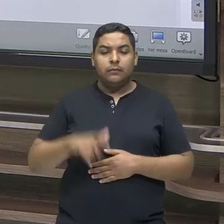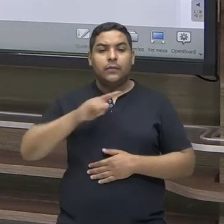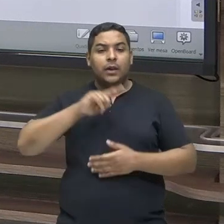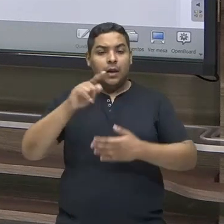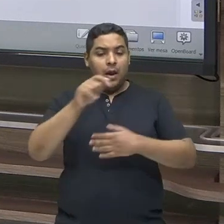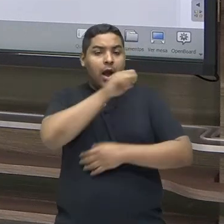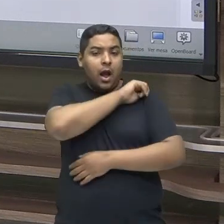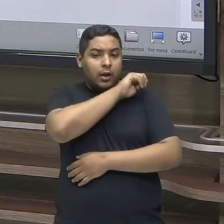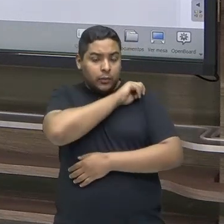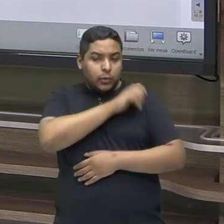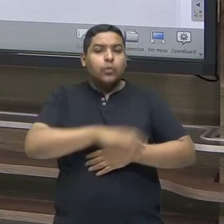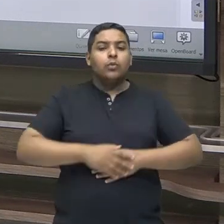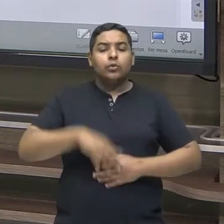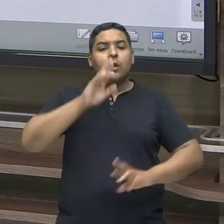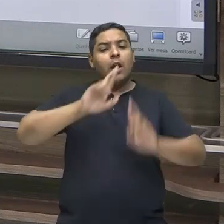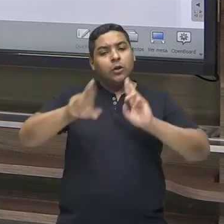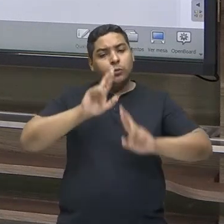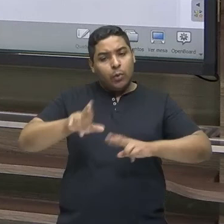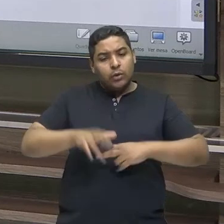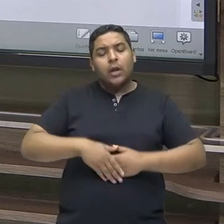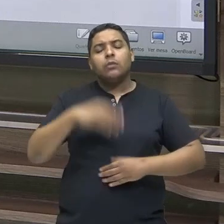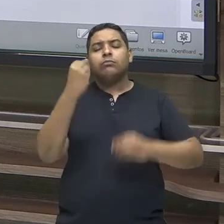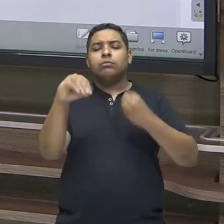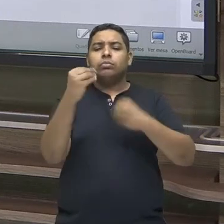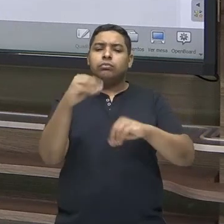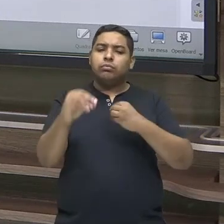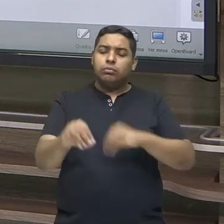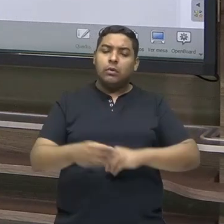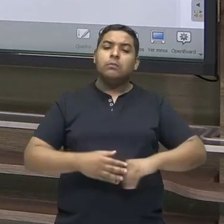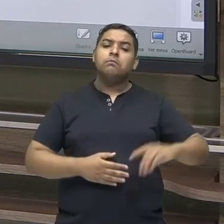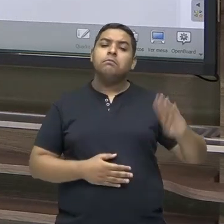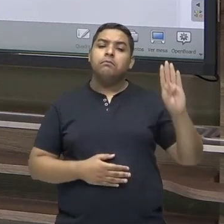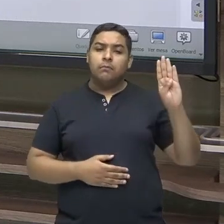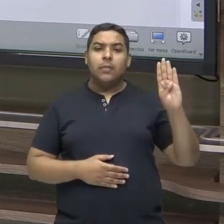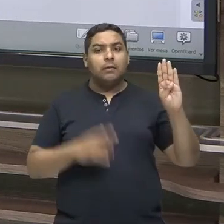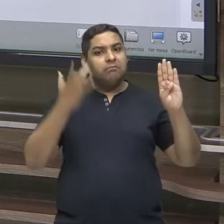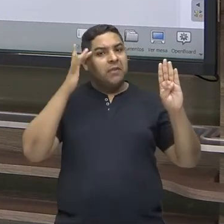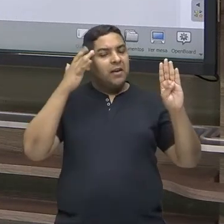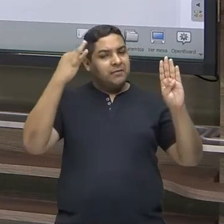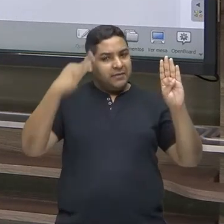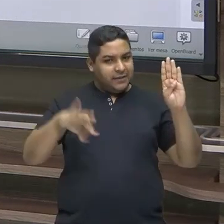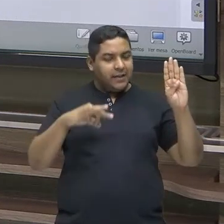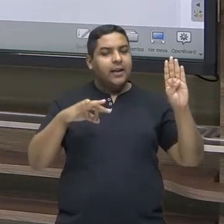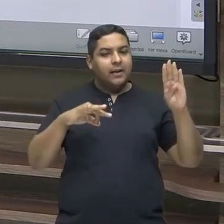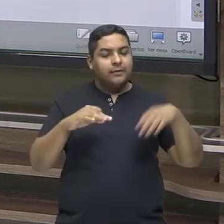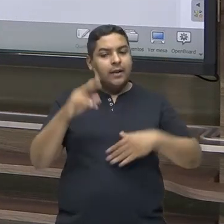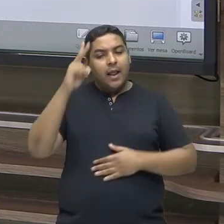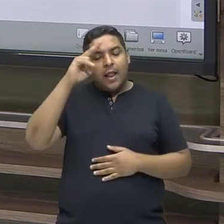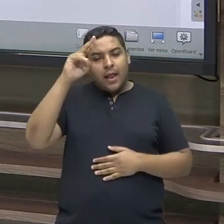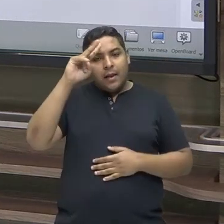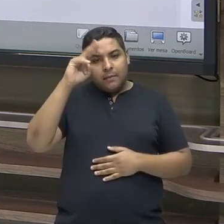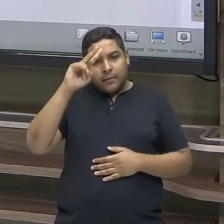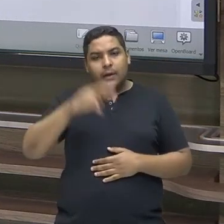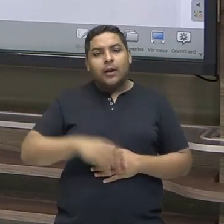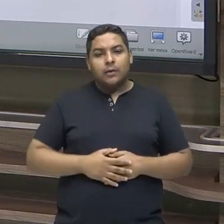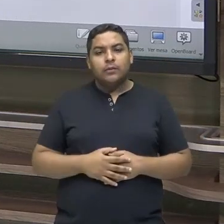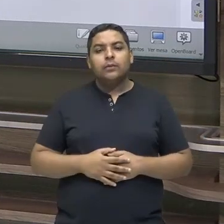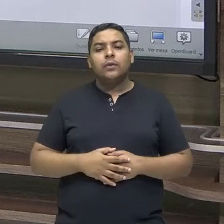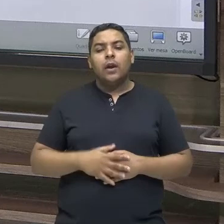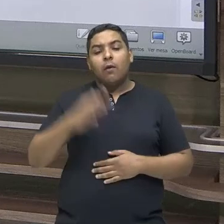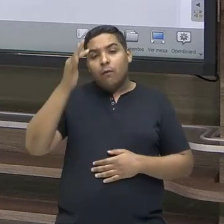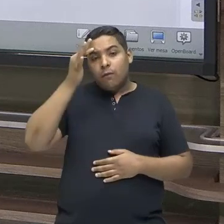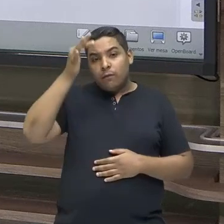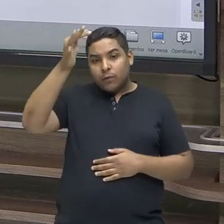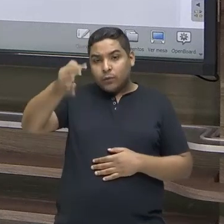participaram, colocaram apostando aí na letra B. Eu acho que vocês acertaram, né, gente? Lembrando que a formação de